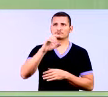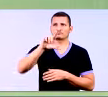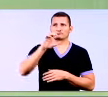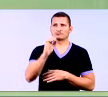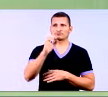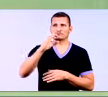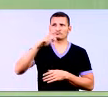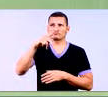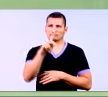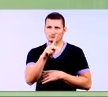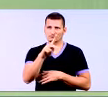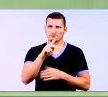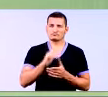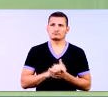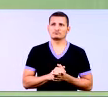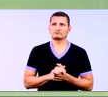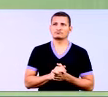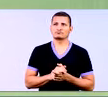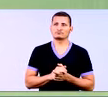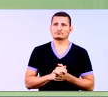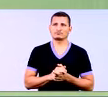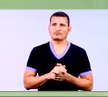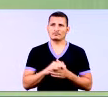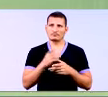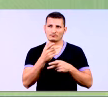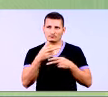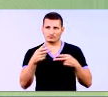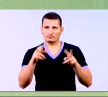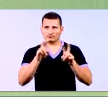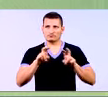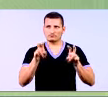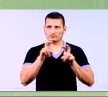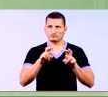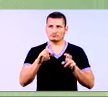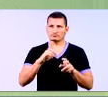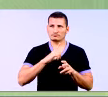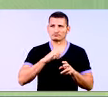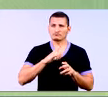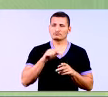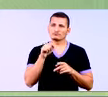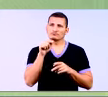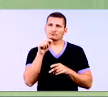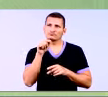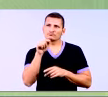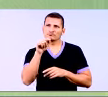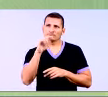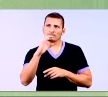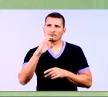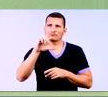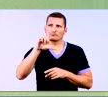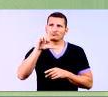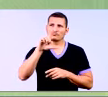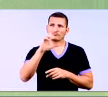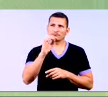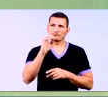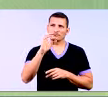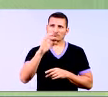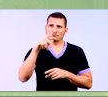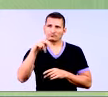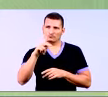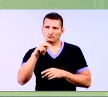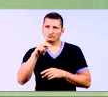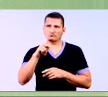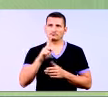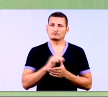clock? Quando os dispositivos do computador recebem o sinal de clock, opa, o que é isso? Sinal de executar suas atividades, dá-se